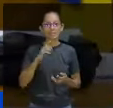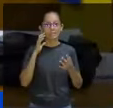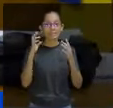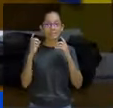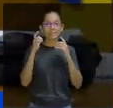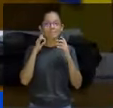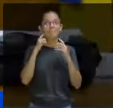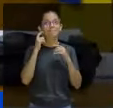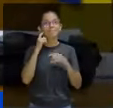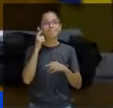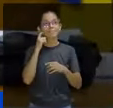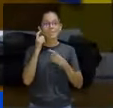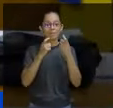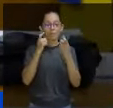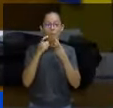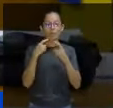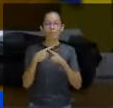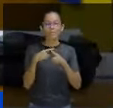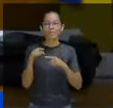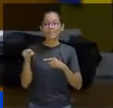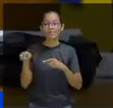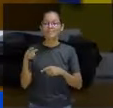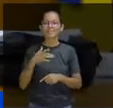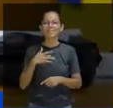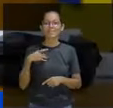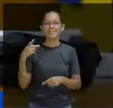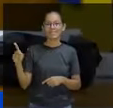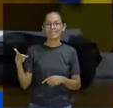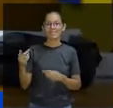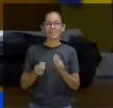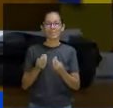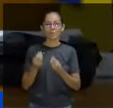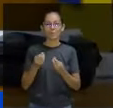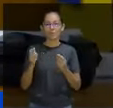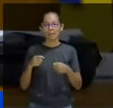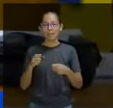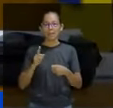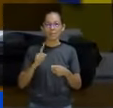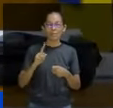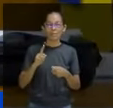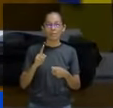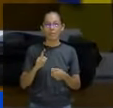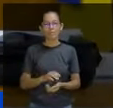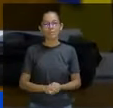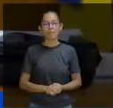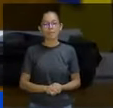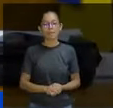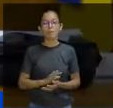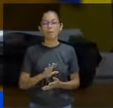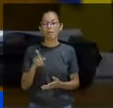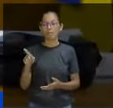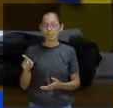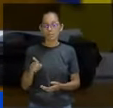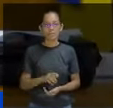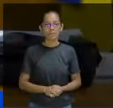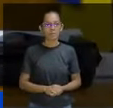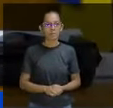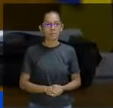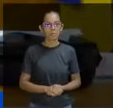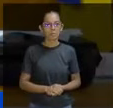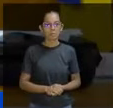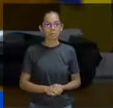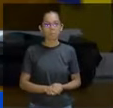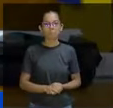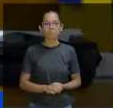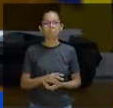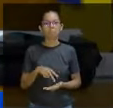não, vamos tirar de pauta esses aqui, porque a gente via que fisicamente a doutora Paola não estava aguentando, e ela teve aquela carga